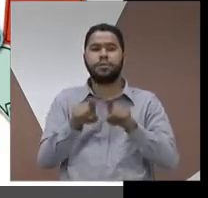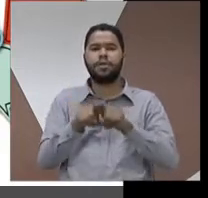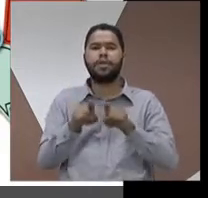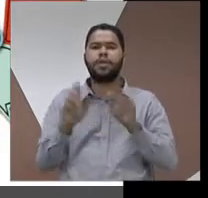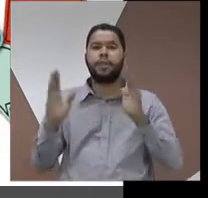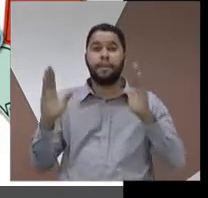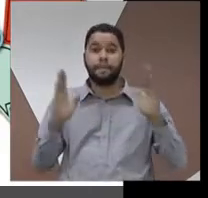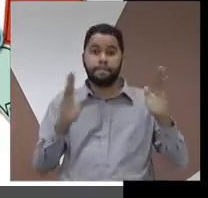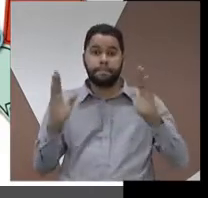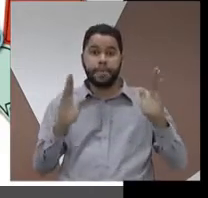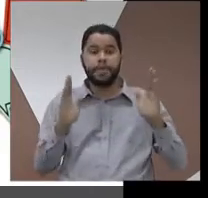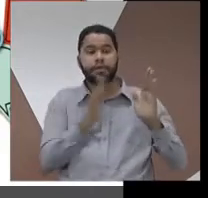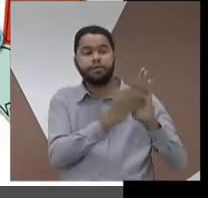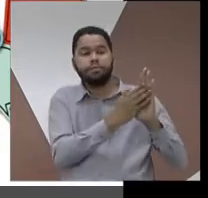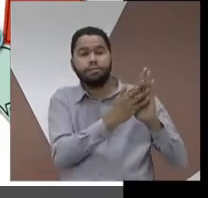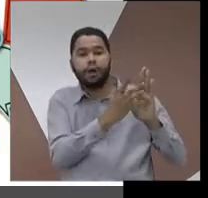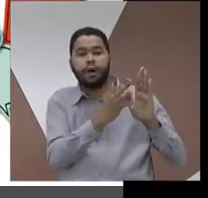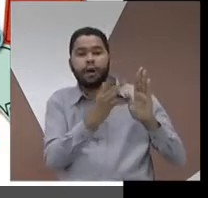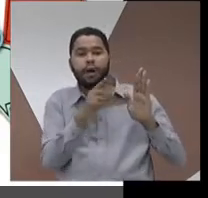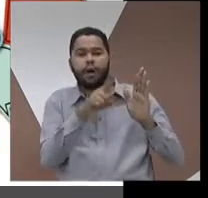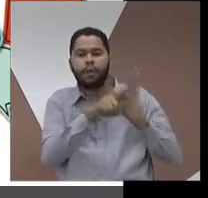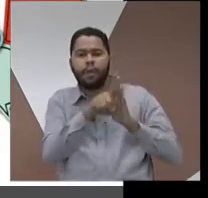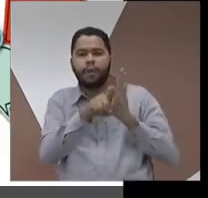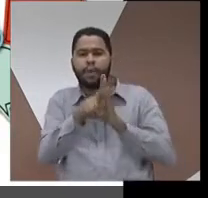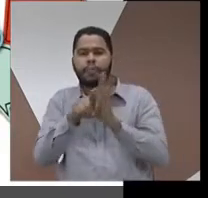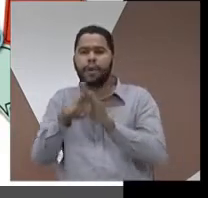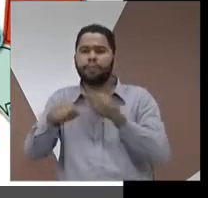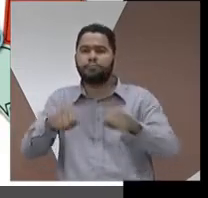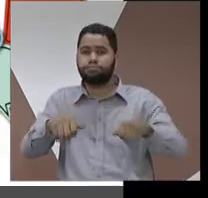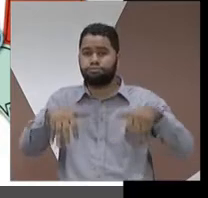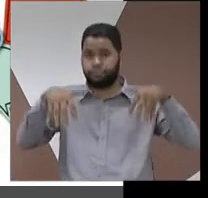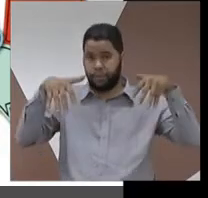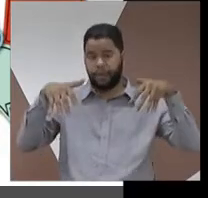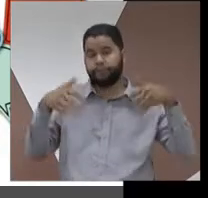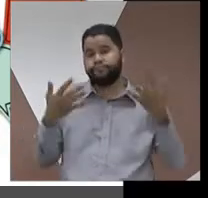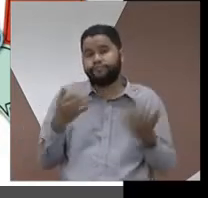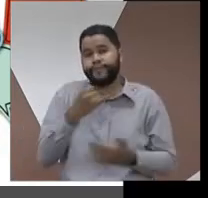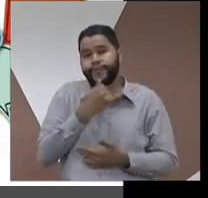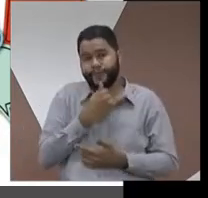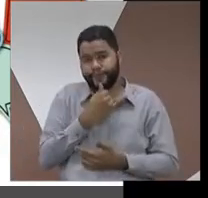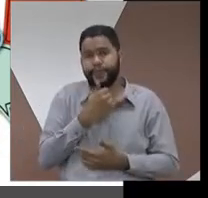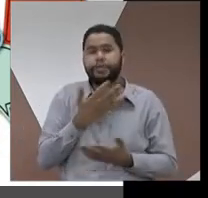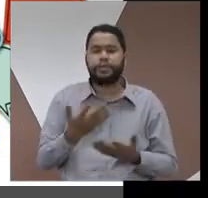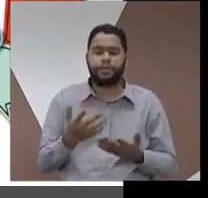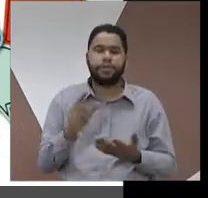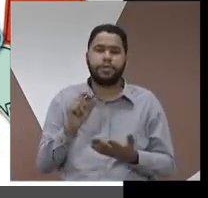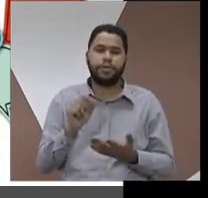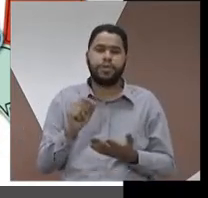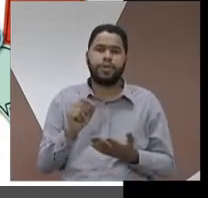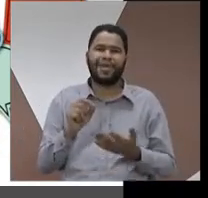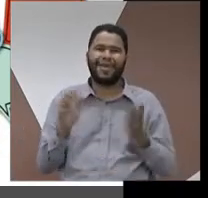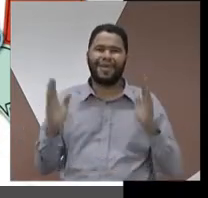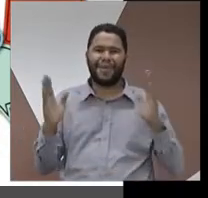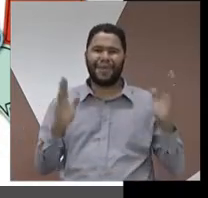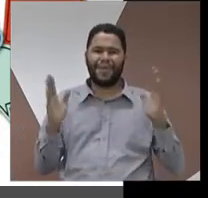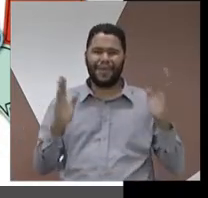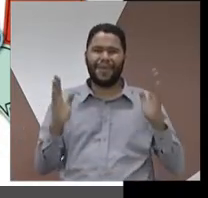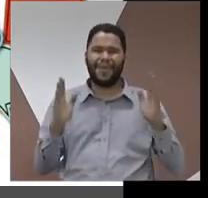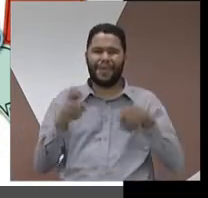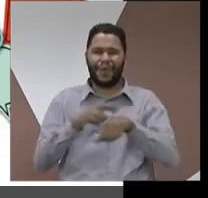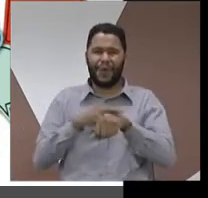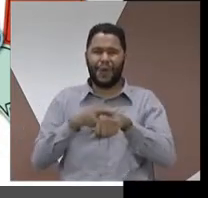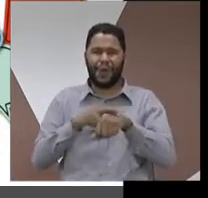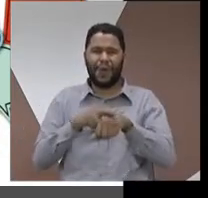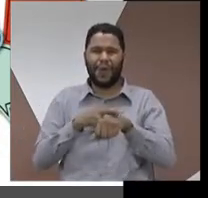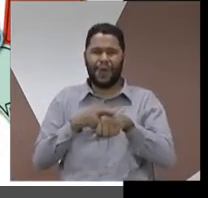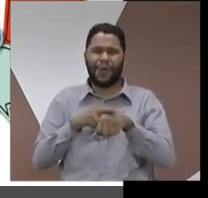esse período, as audiências públicas, né? Infelizmente, estávamos em época de onda roxa em alguns momentos, então tivemos que